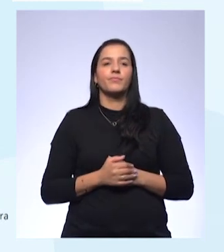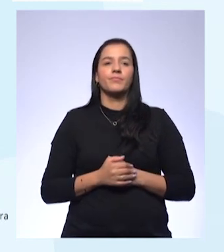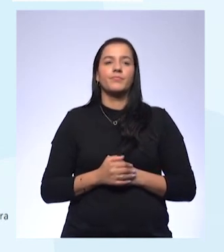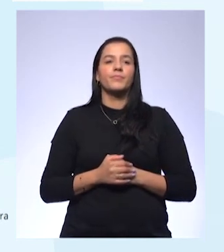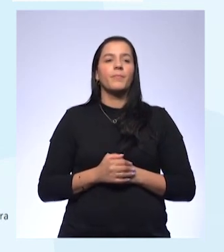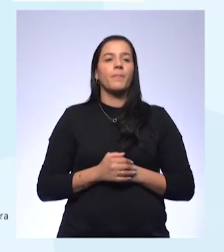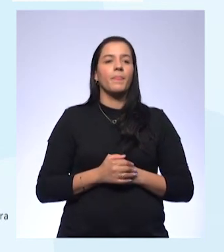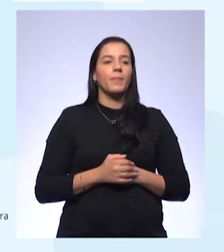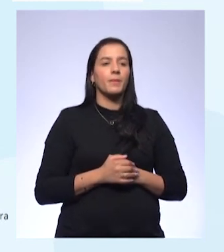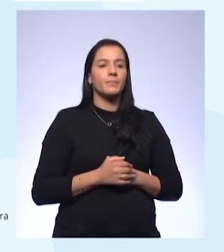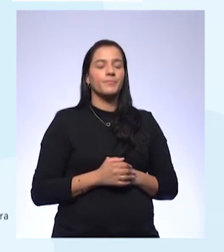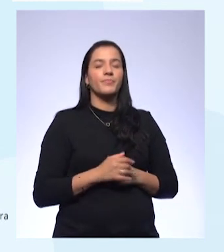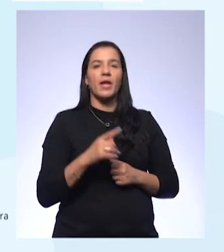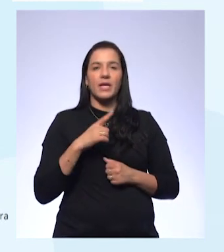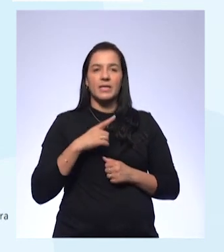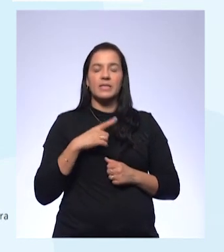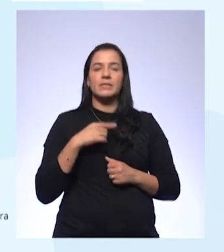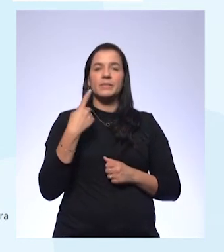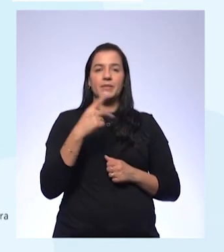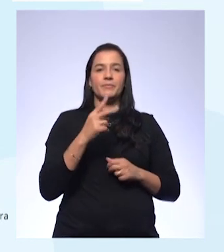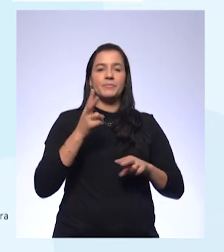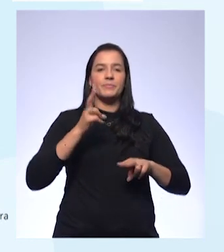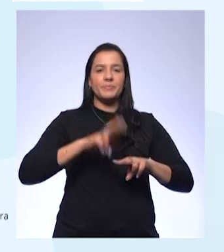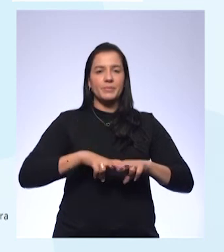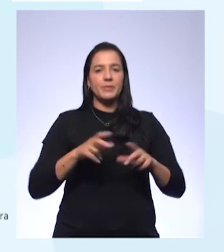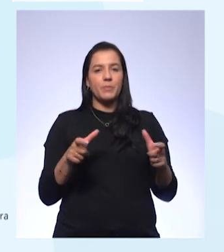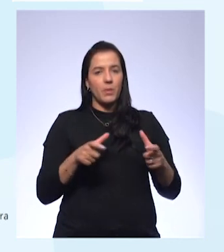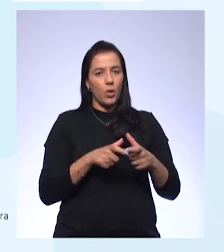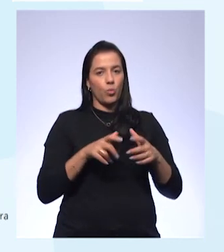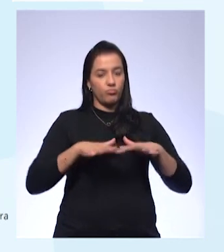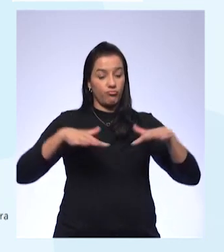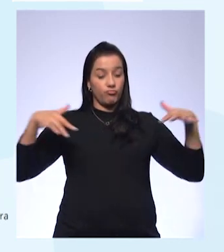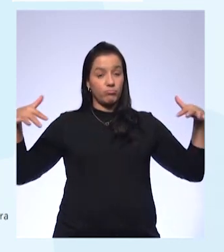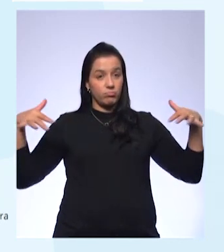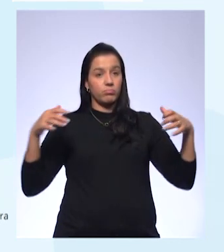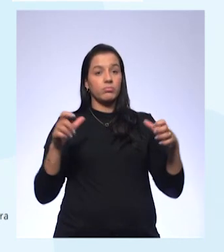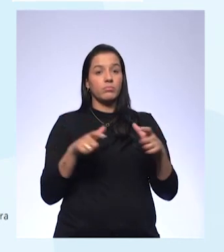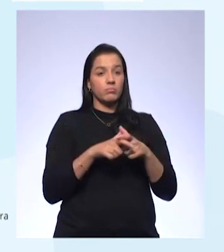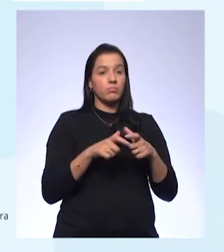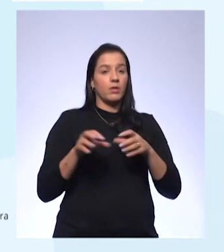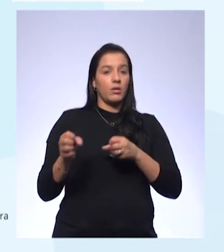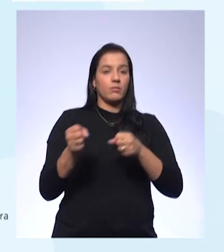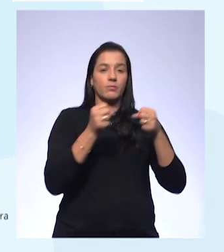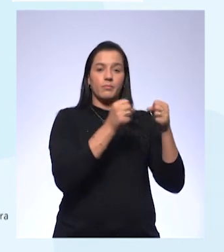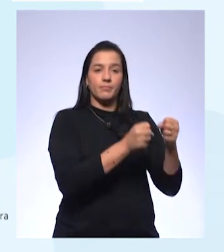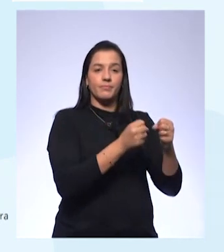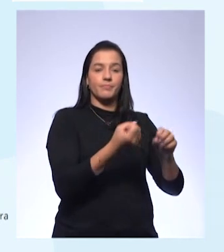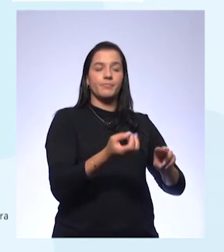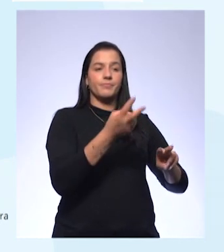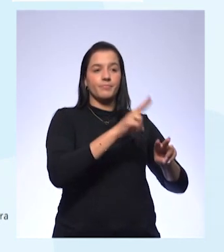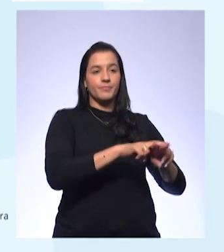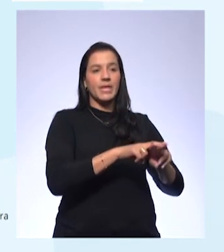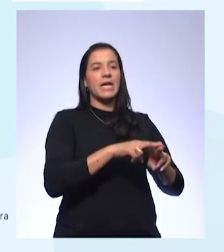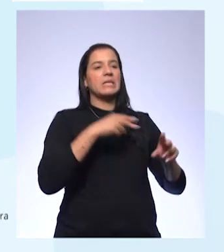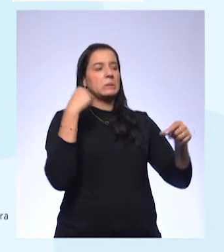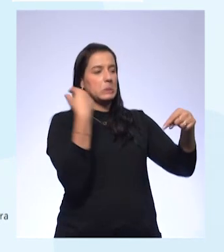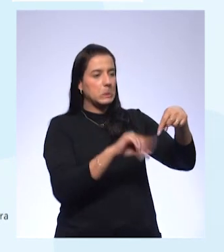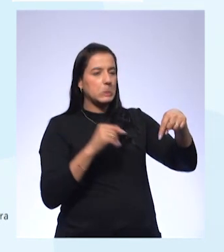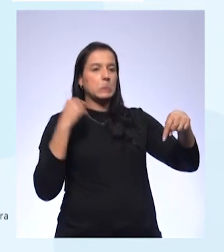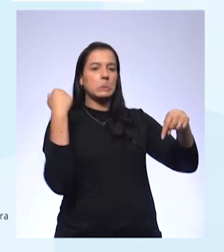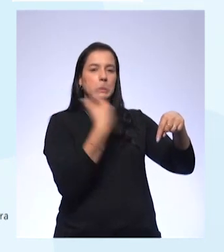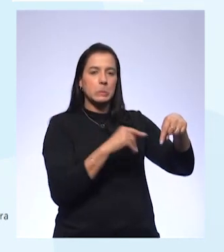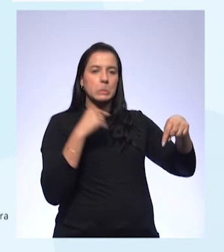aqui, né? É um espaço para a prática de esporte, só que menorzinho. E ele foi levado para lá, foi torturado,